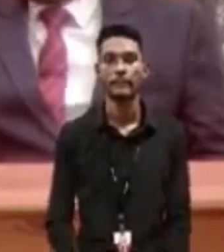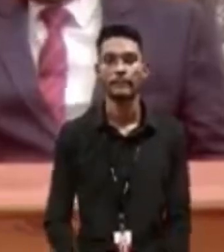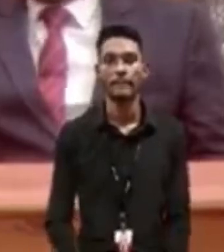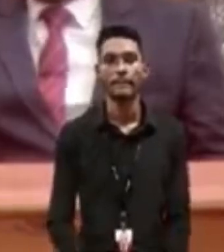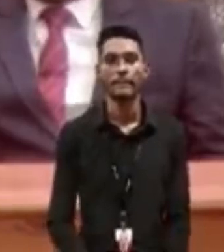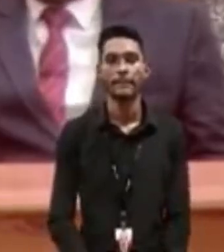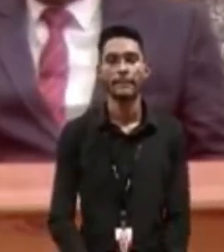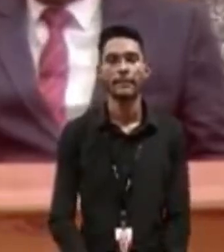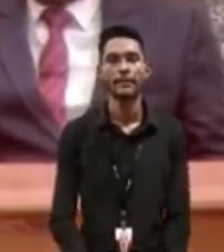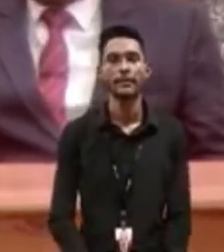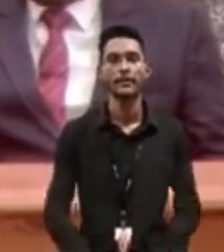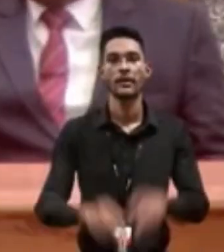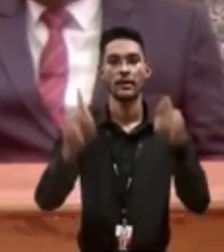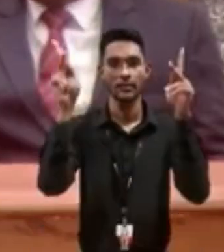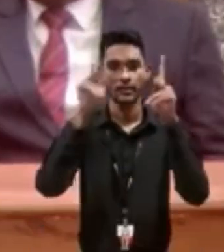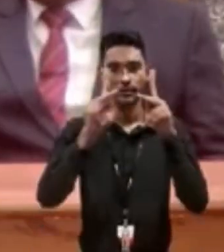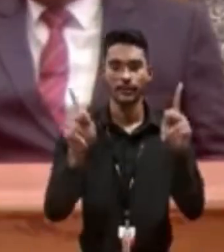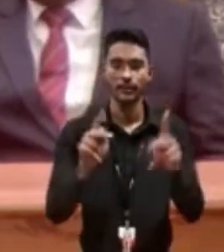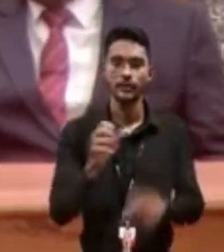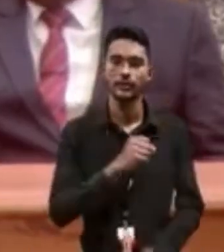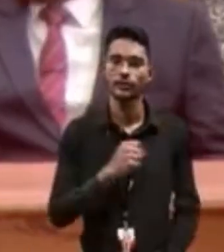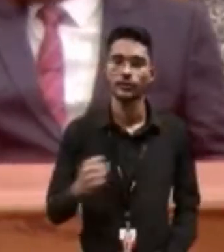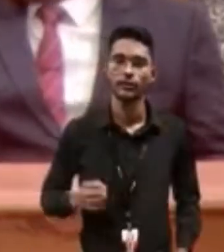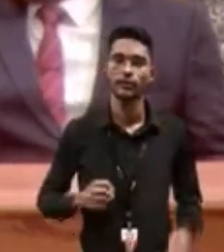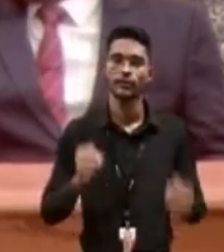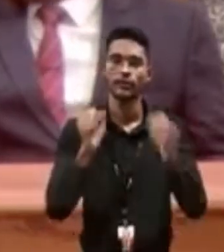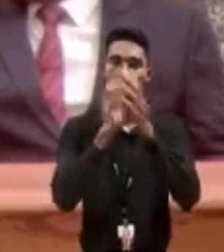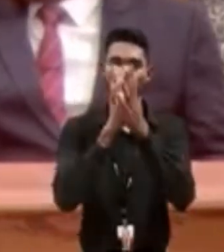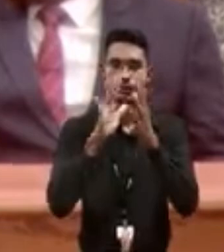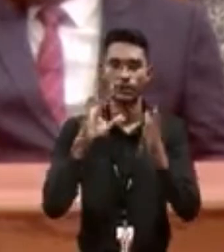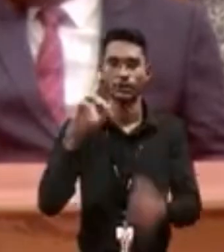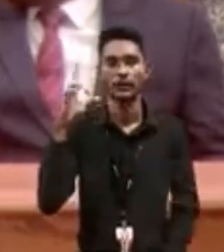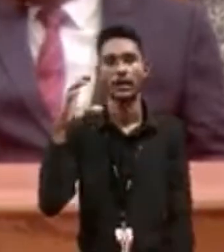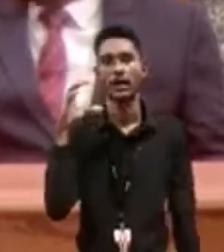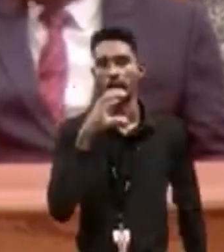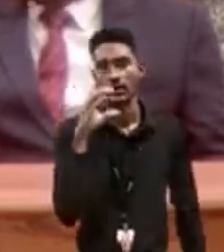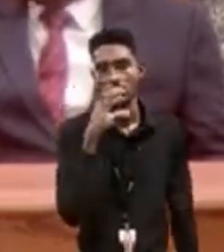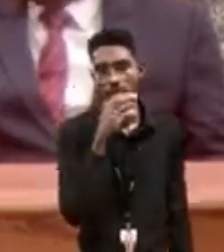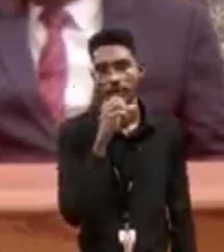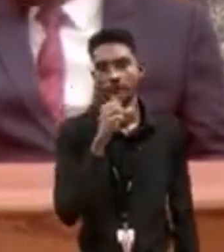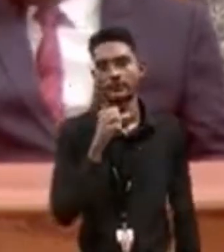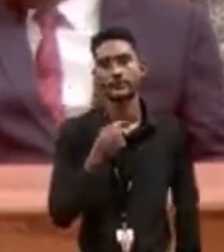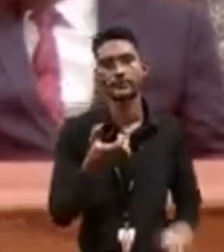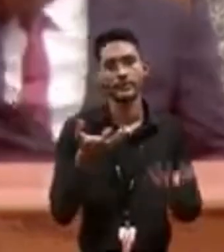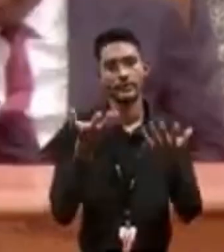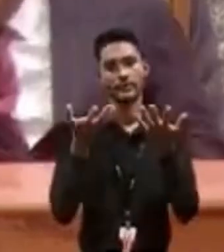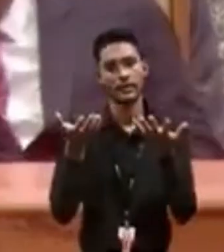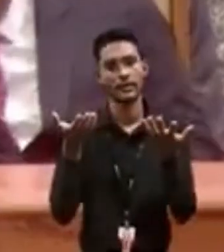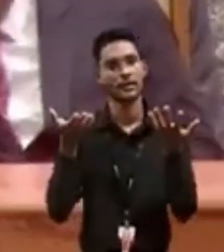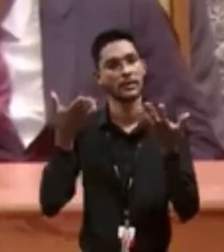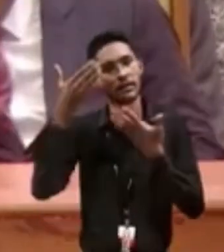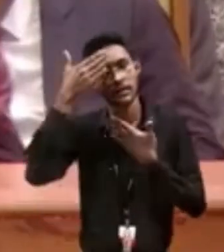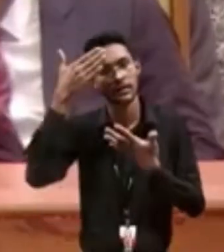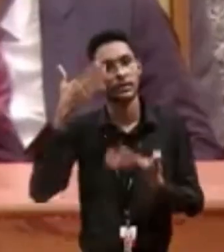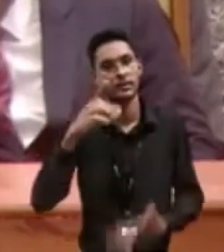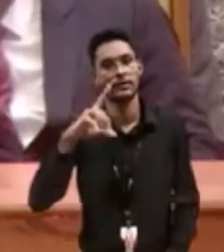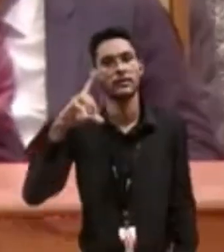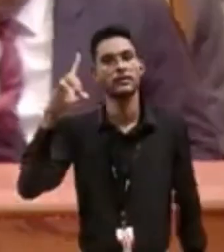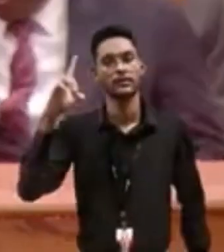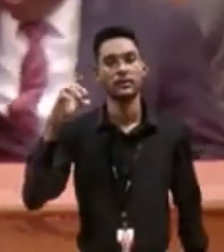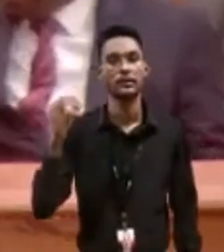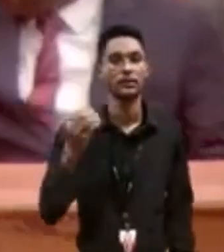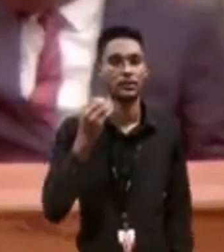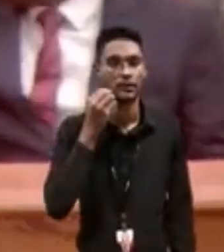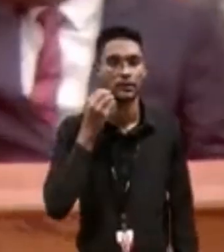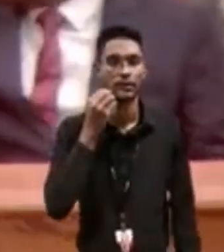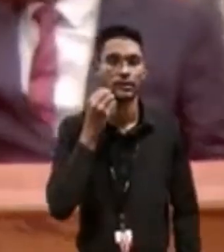Paz do Senhor, irmãos. Glória a Deus. Rapidamente aqui, quero louvar a Deus por esse momento.